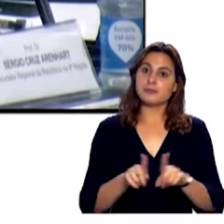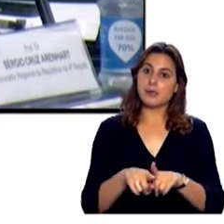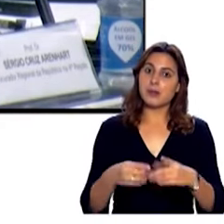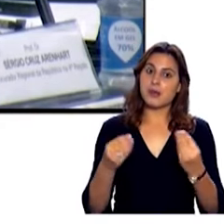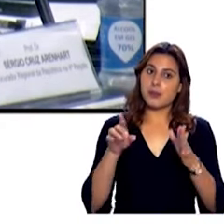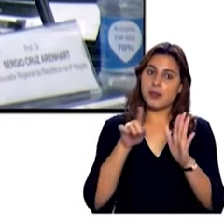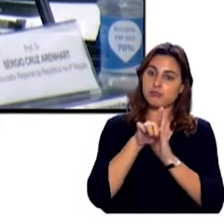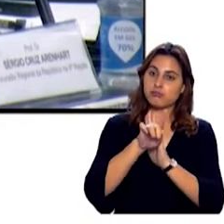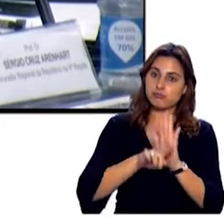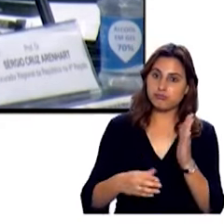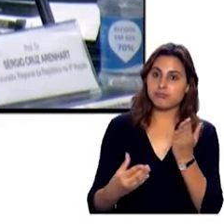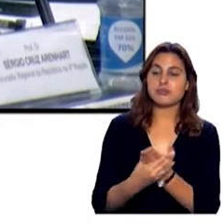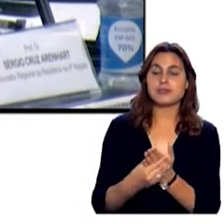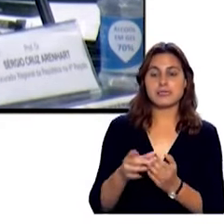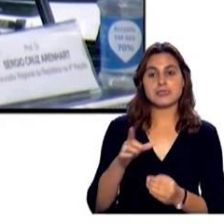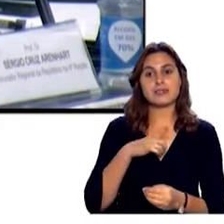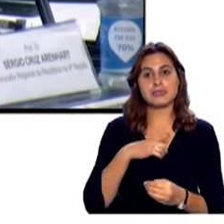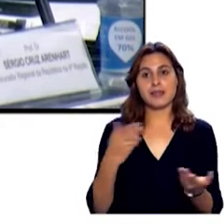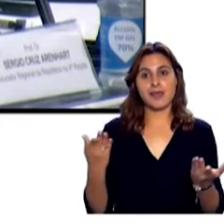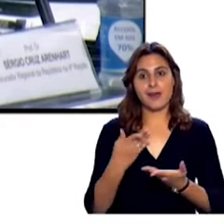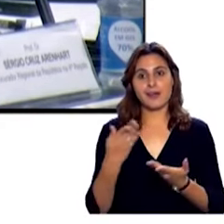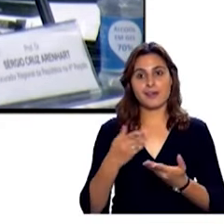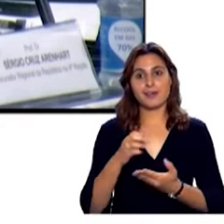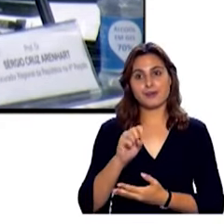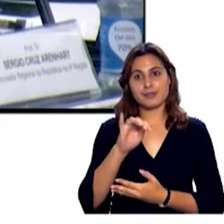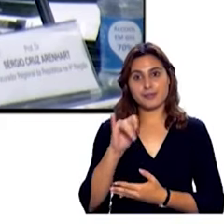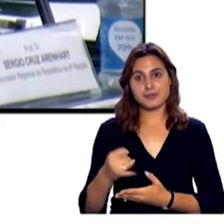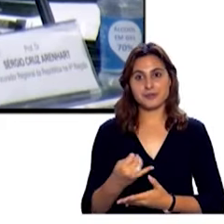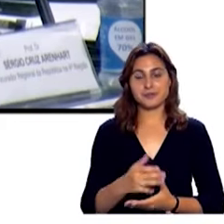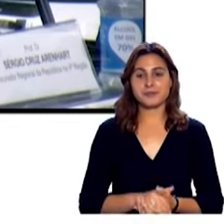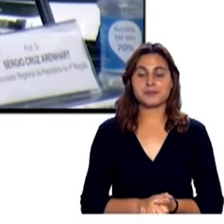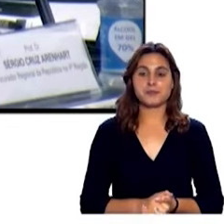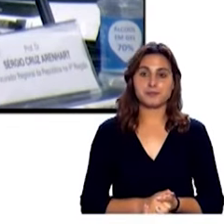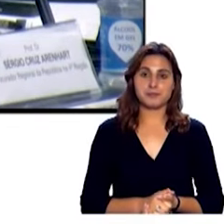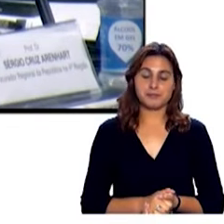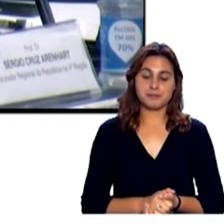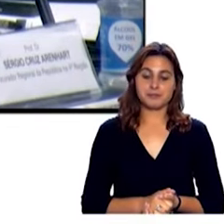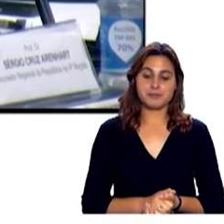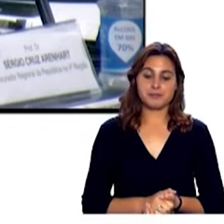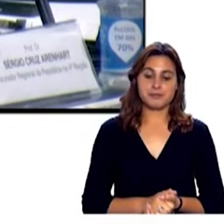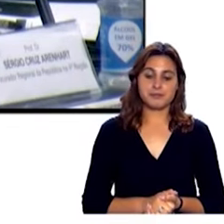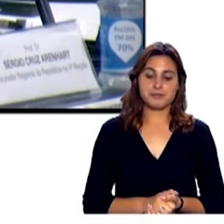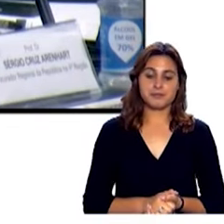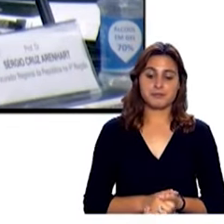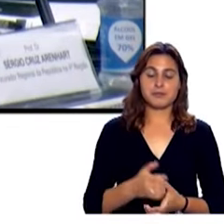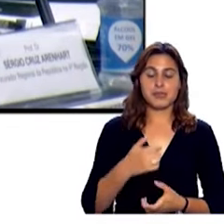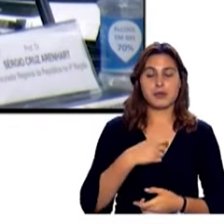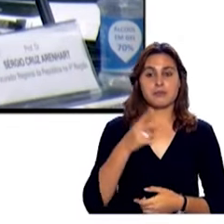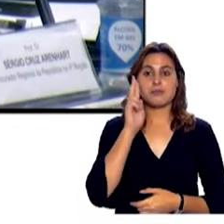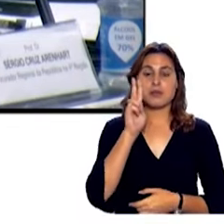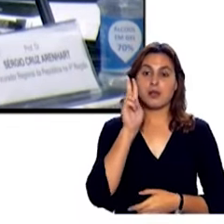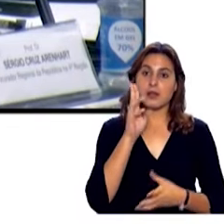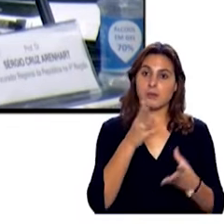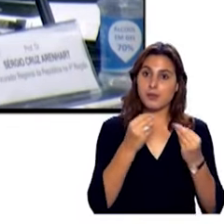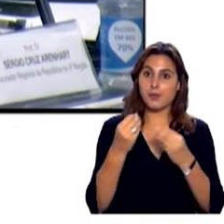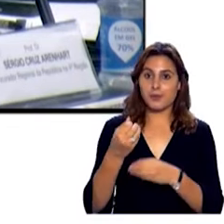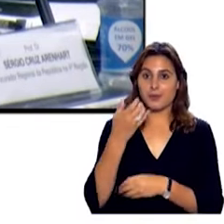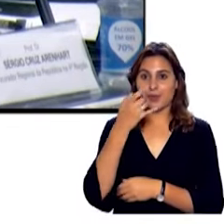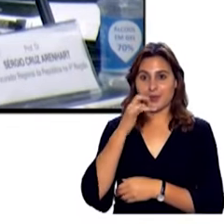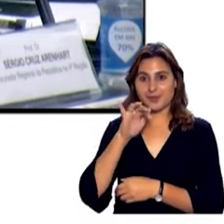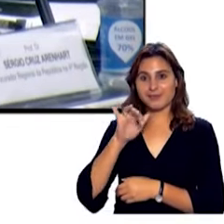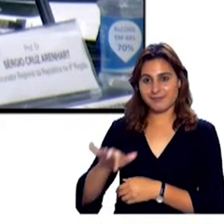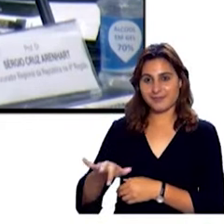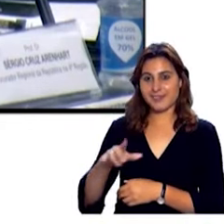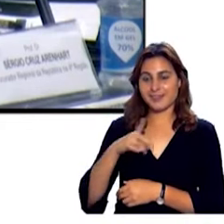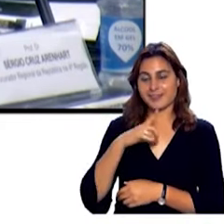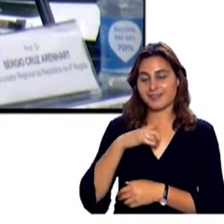criado em breve aqui no Superior Tribunal de Justiça eu quando ouo falar em filtros eu me lembro muito de da minha infância porque quando